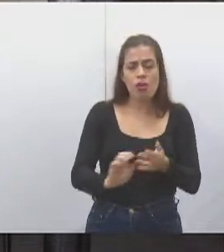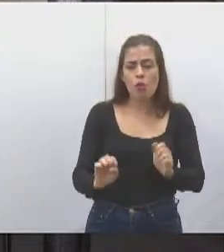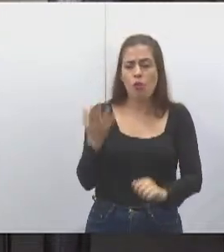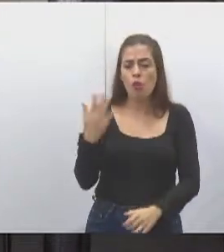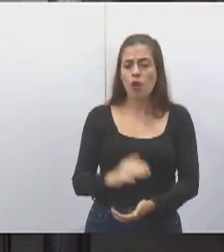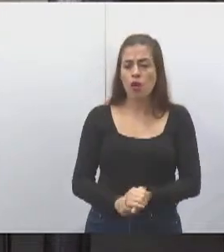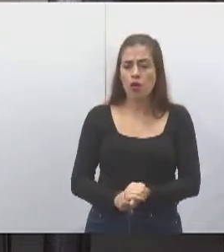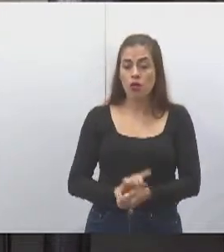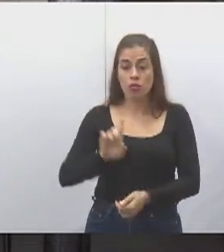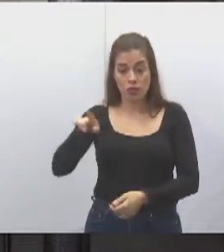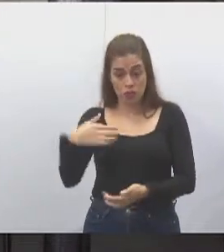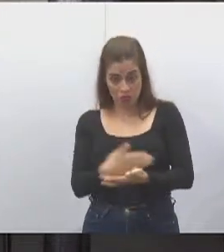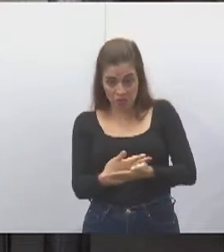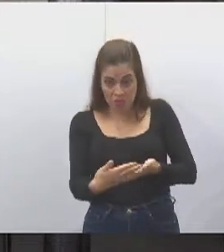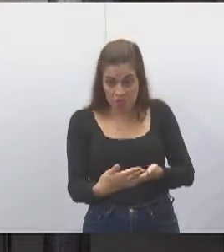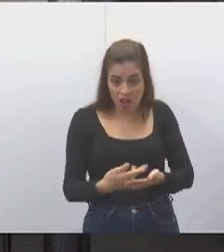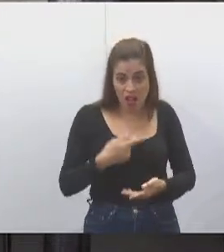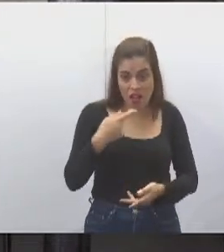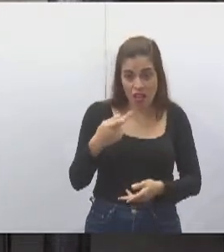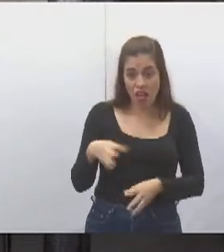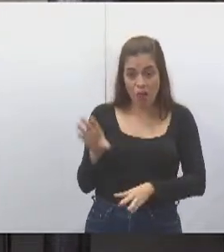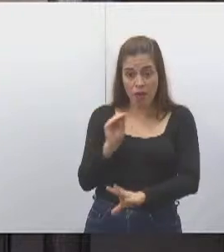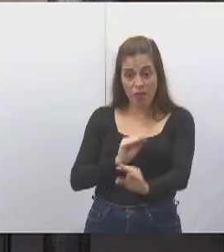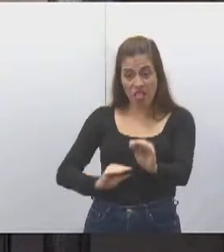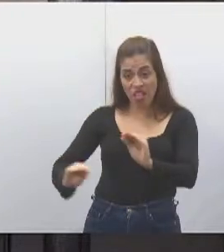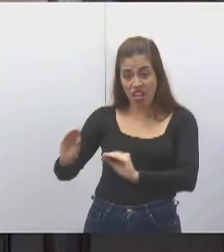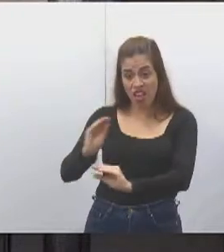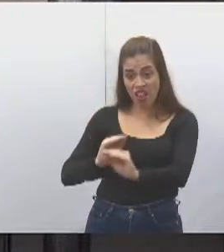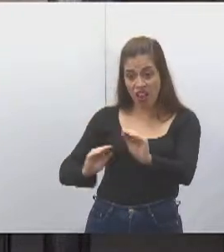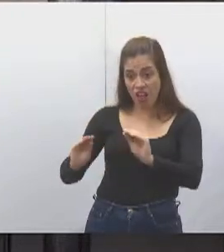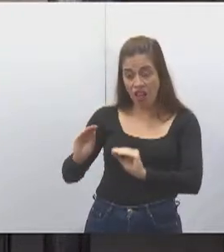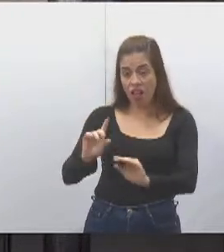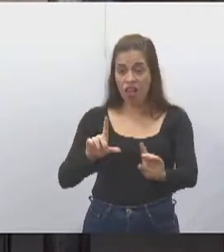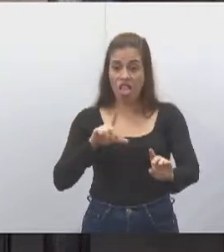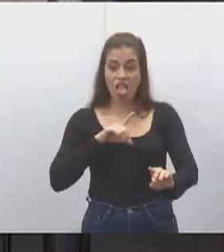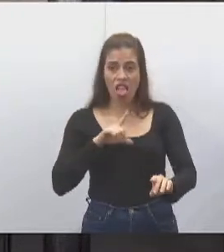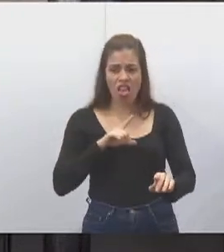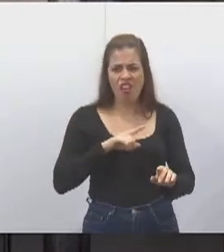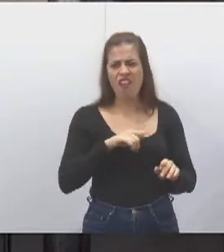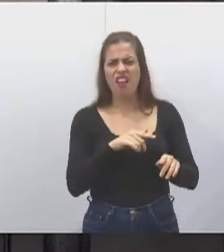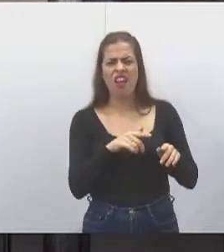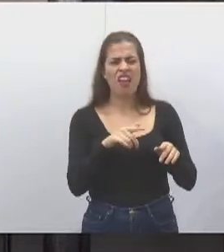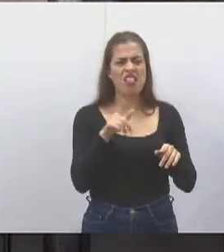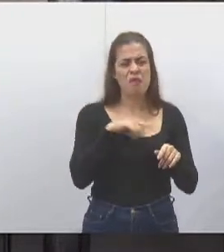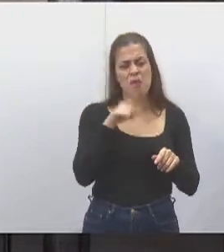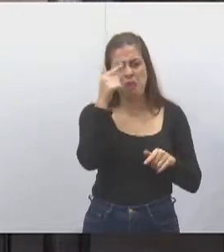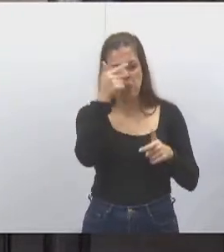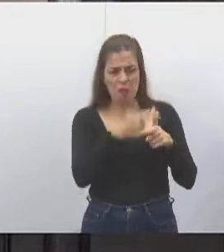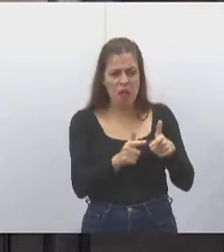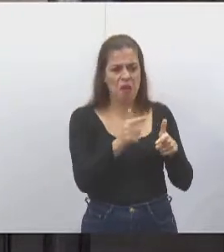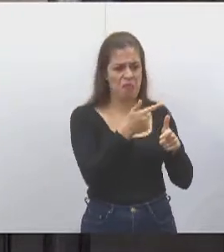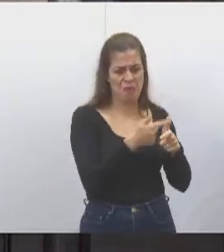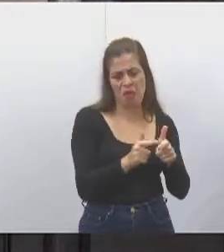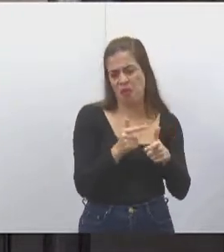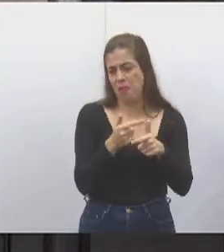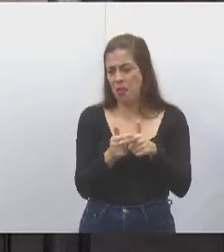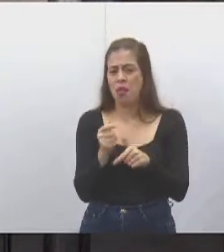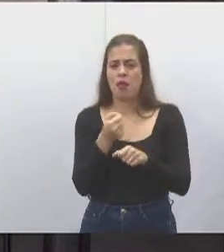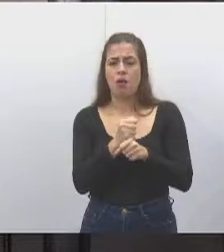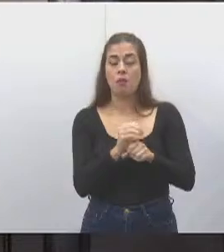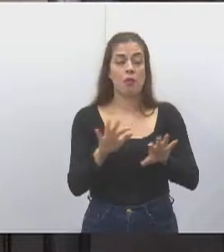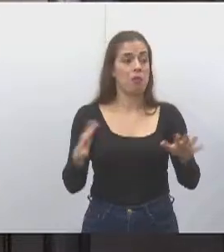depois começa a falar que tem um monte de intervenção no trabalho, né?